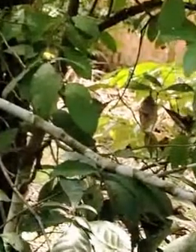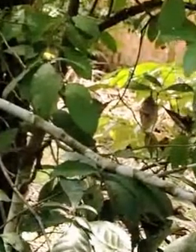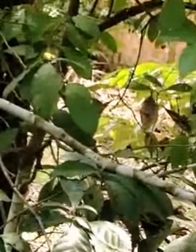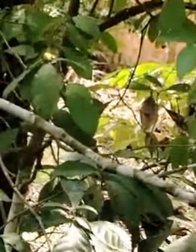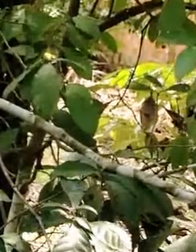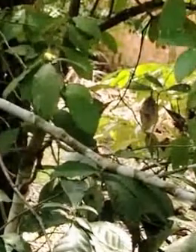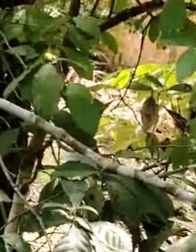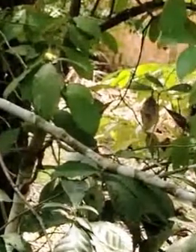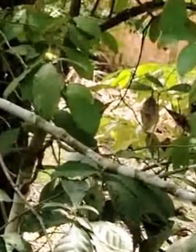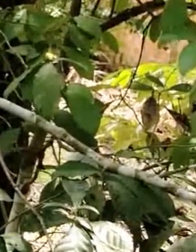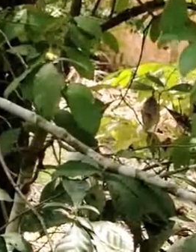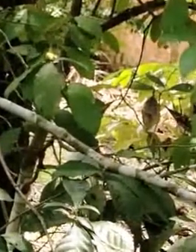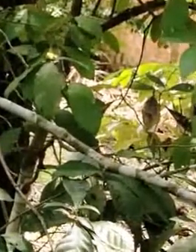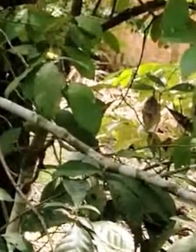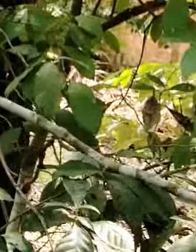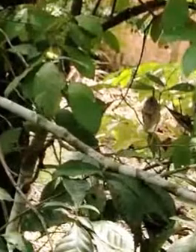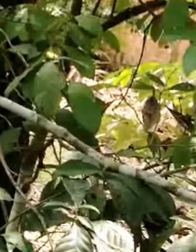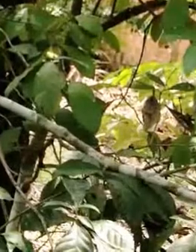agora